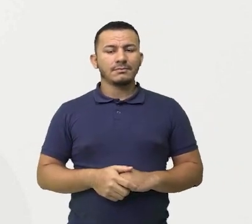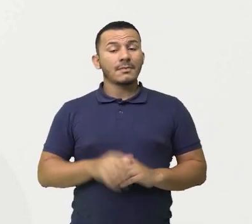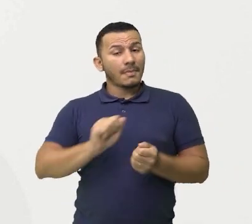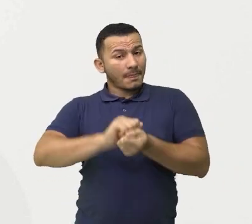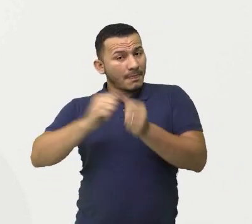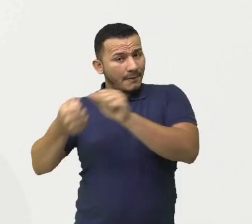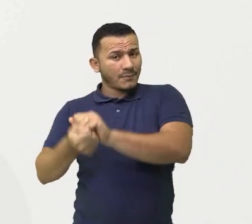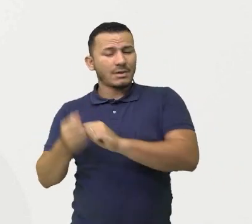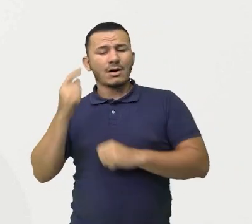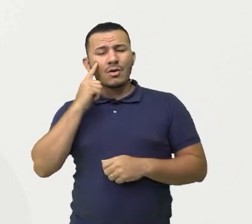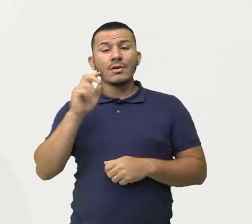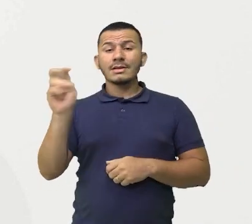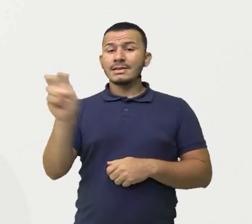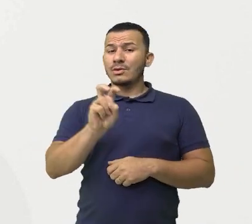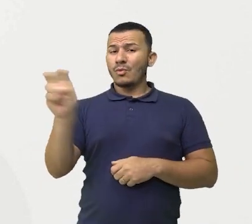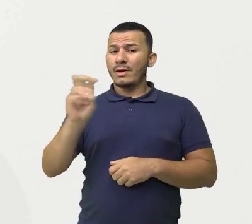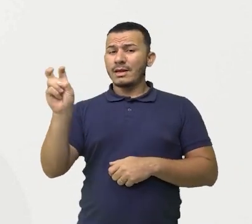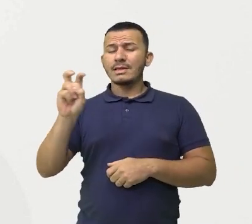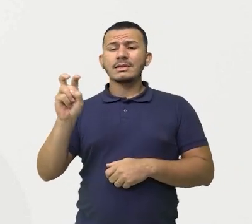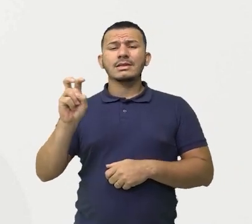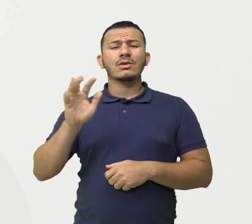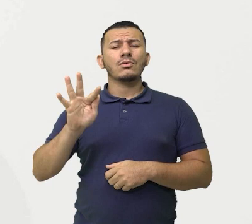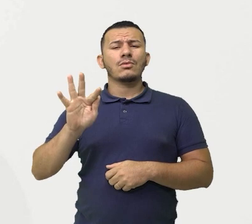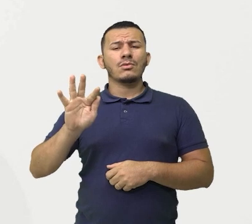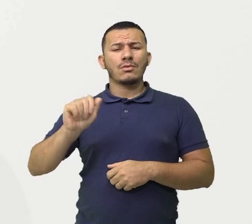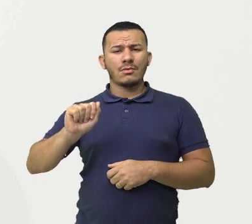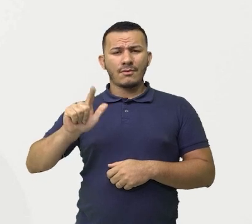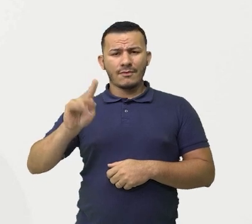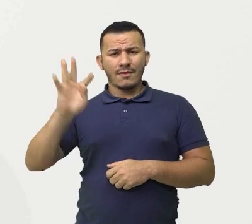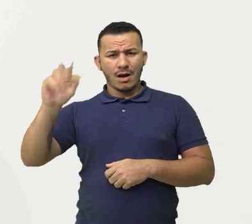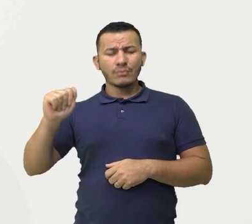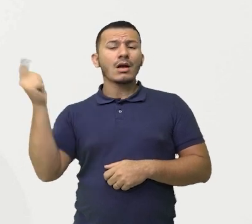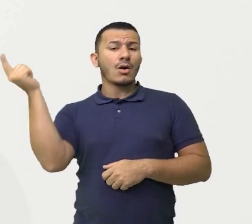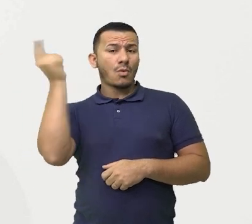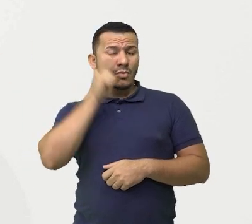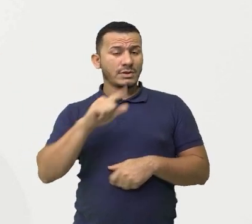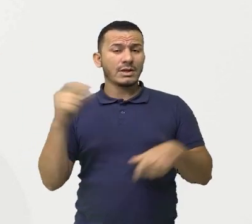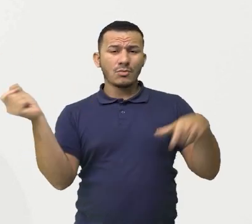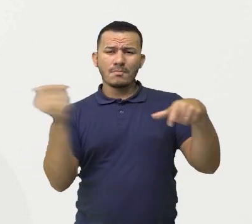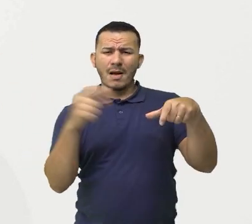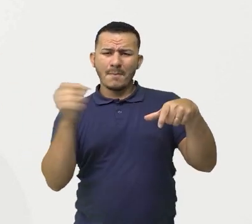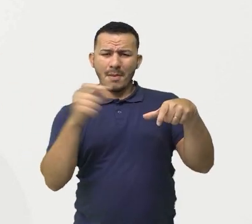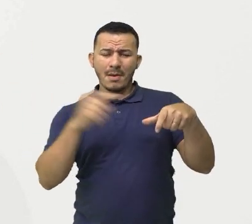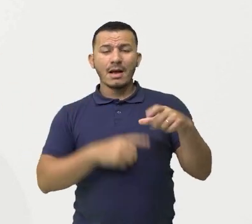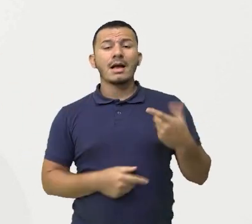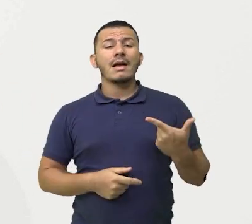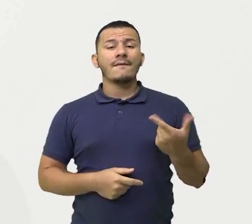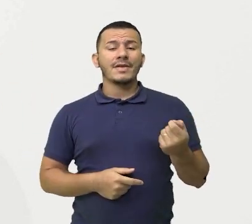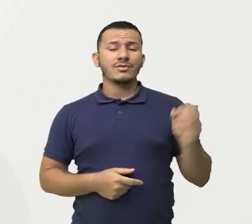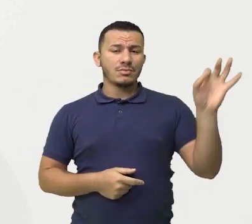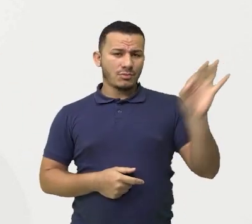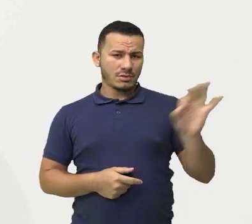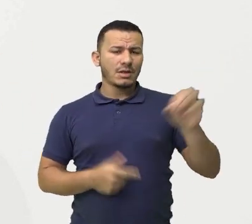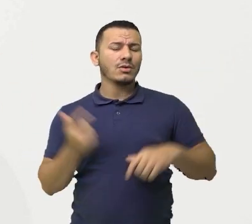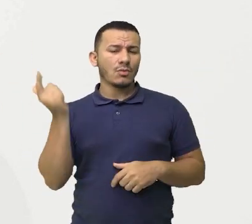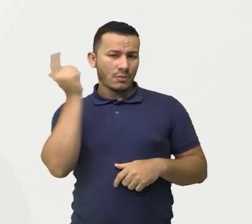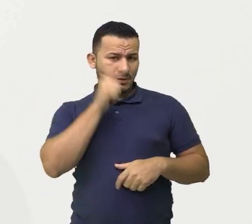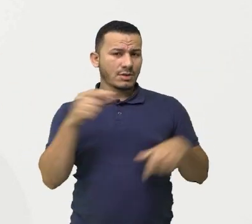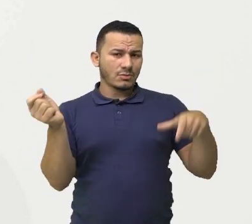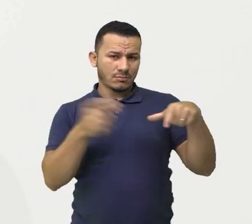comigo. Cobrou 55 faltas, transformando o gol em gols 20%. Então, olha só,